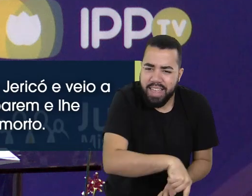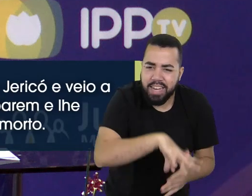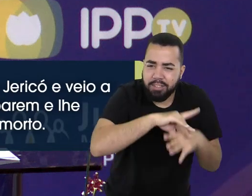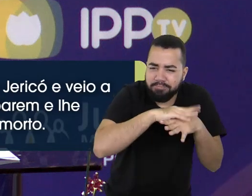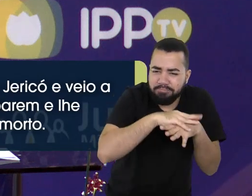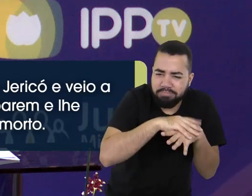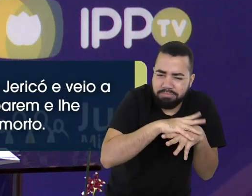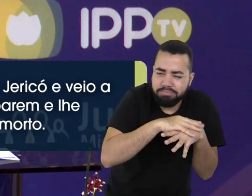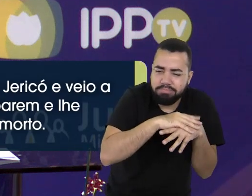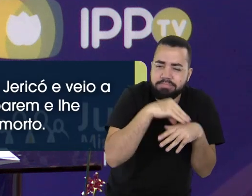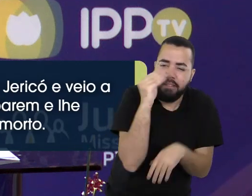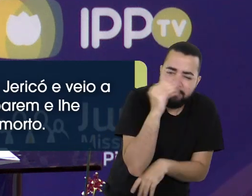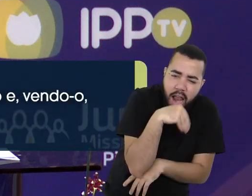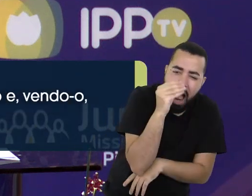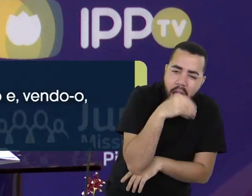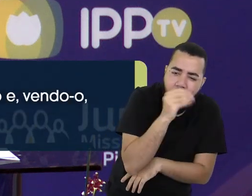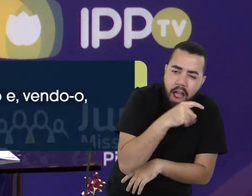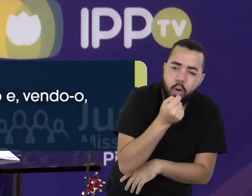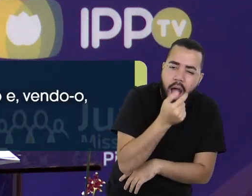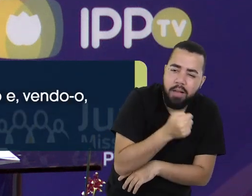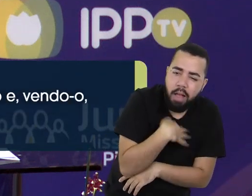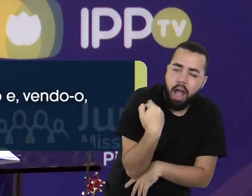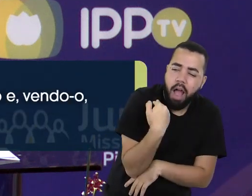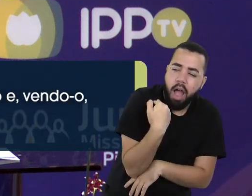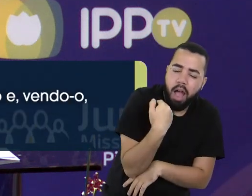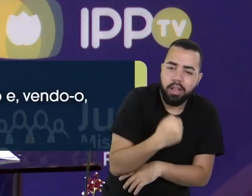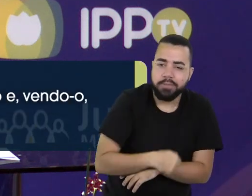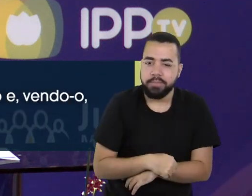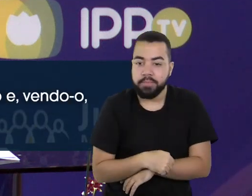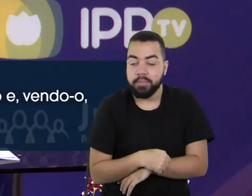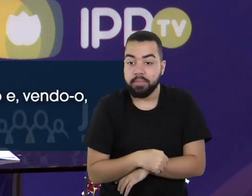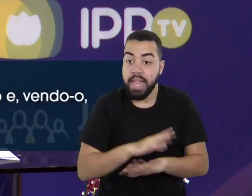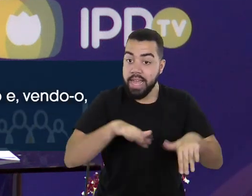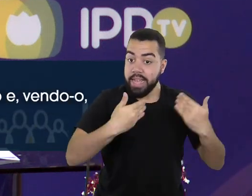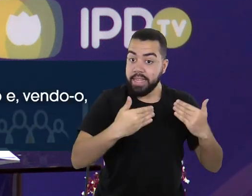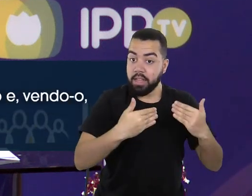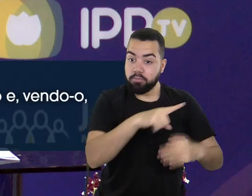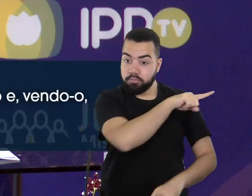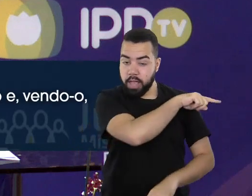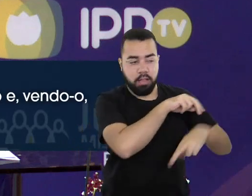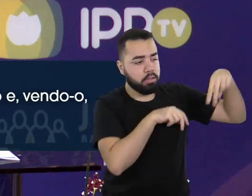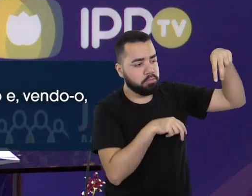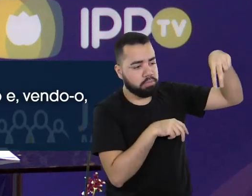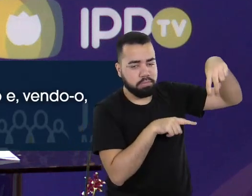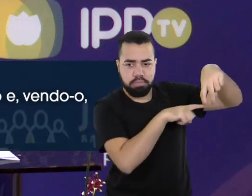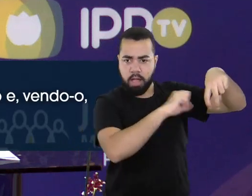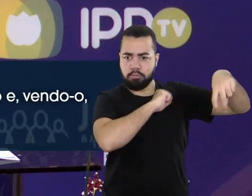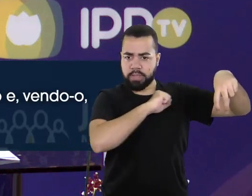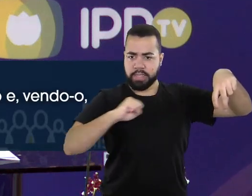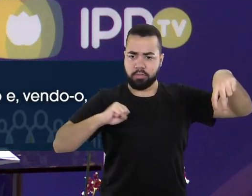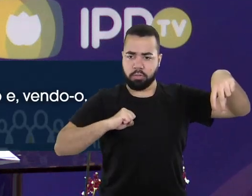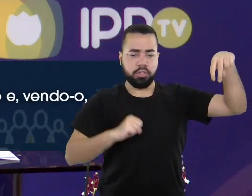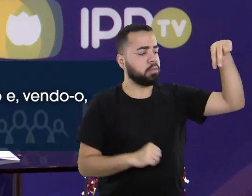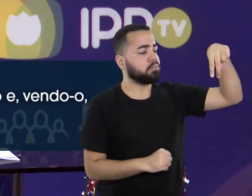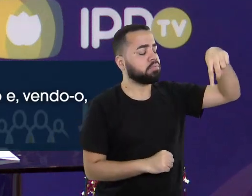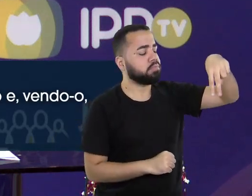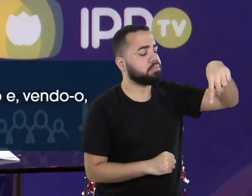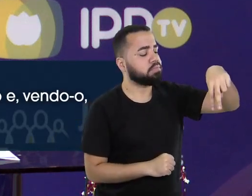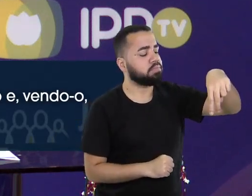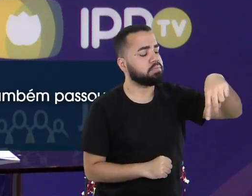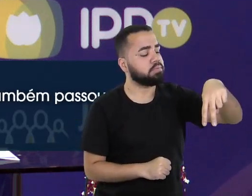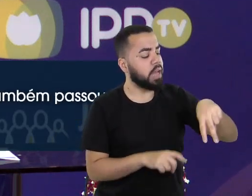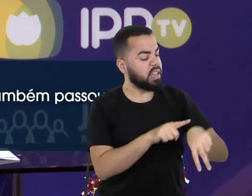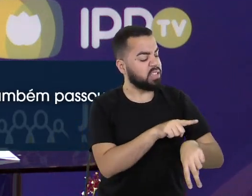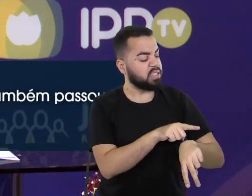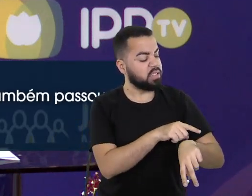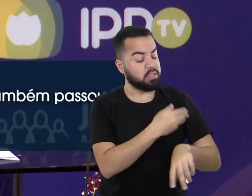ferimentos, retiraram-se deixando o semi-morto. Casualmente descia um sacerdote por aquele mesmo caminho e, vendo-o,